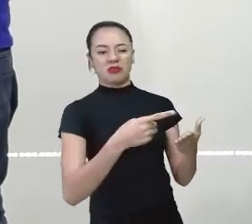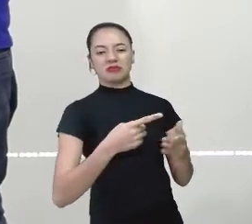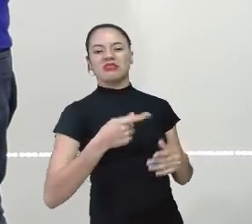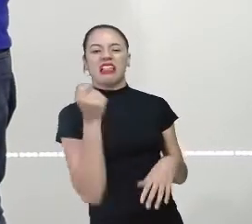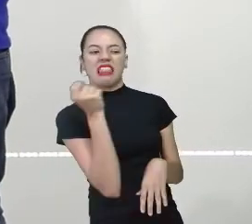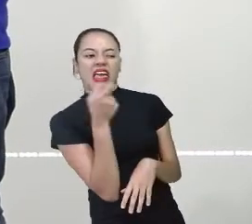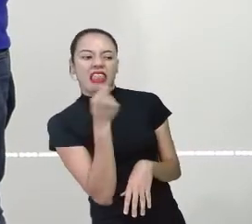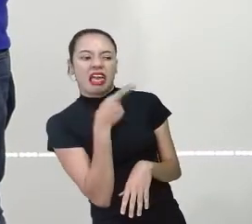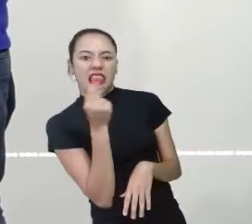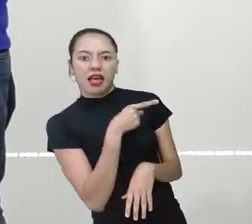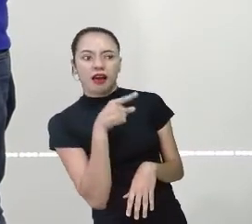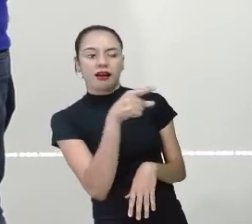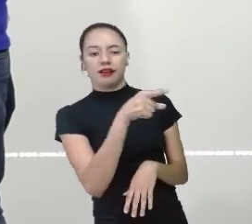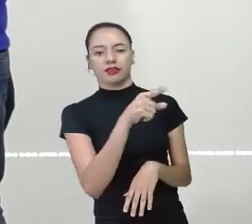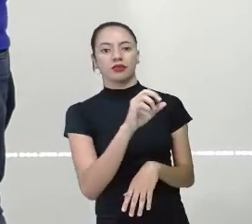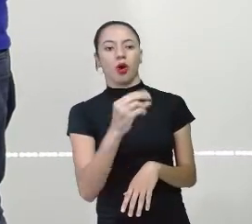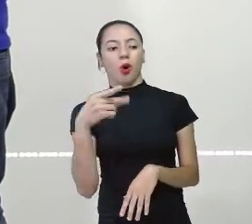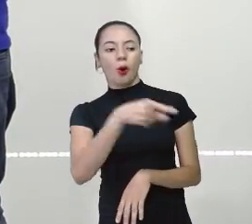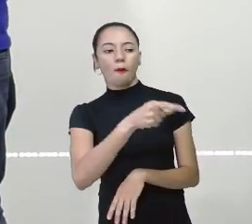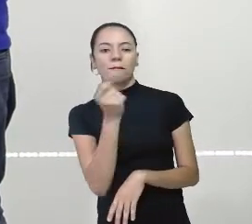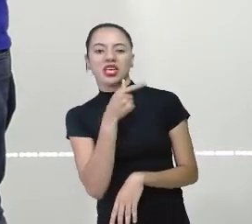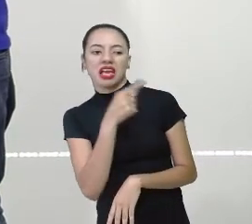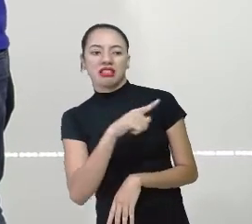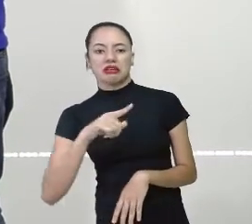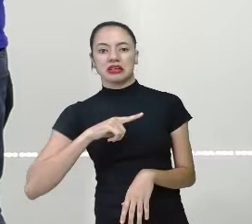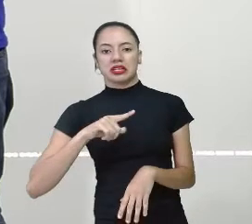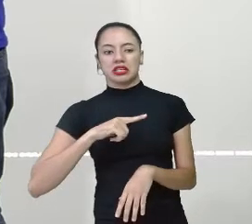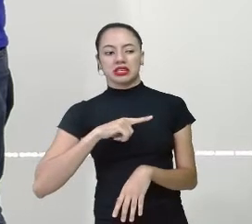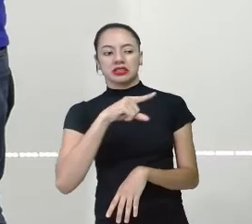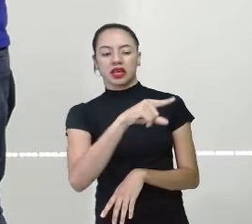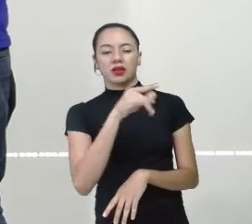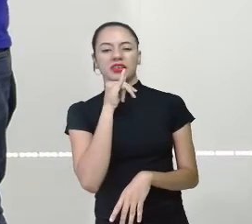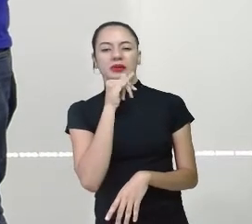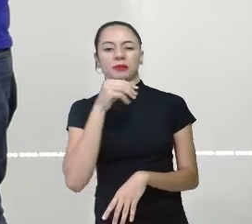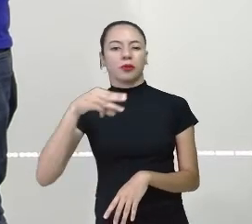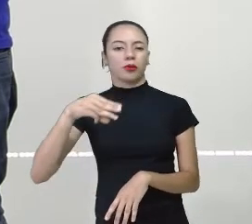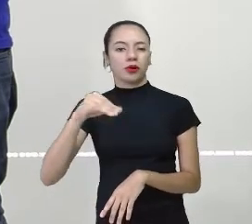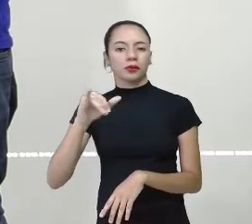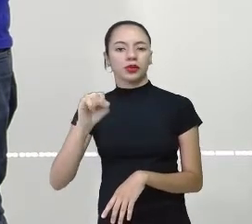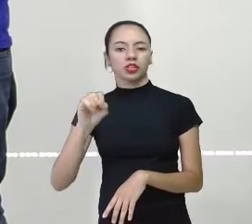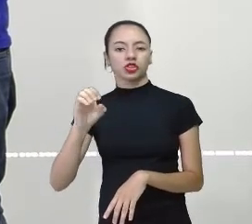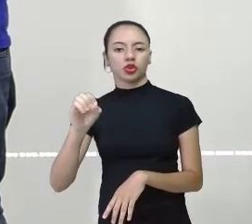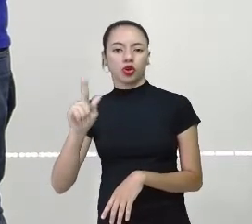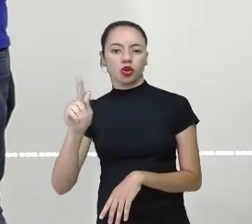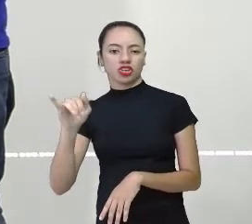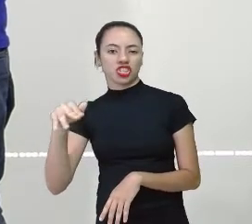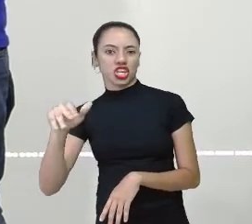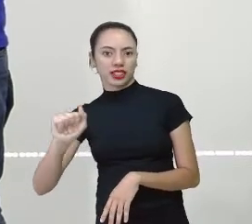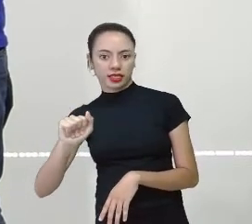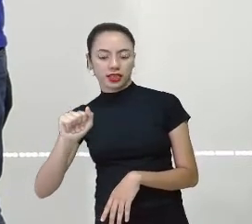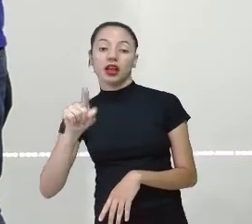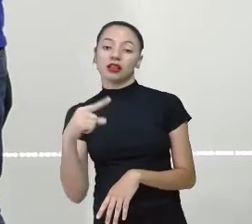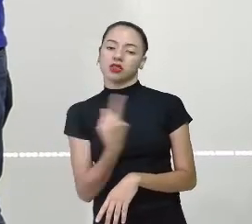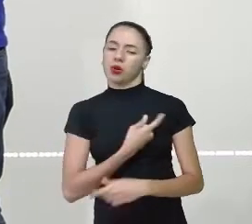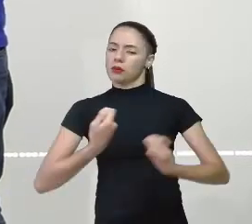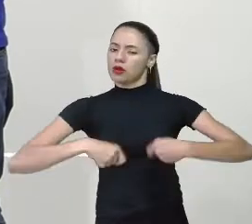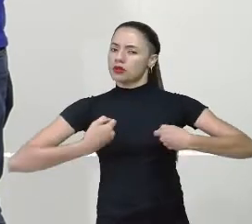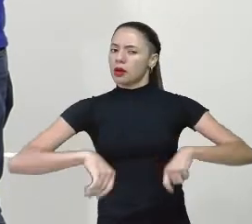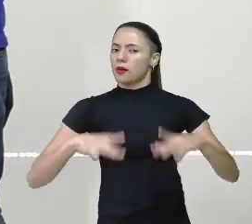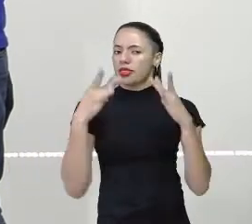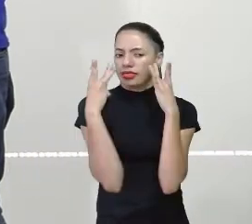que tem tom misógino, né? Então, é importante a gente estar alerta, porque quando a gente